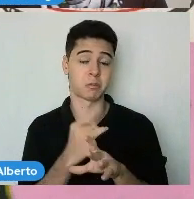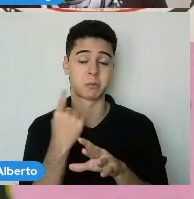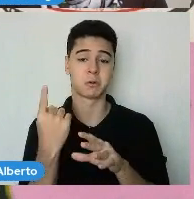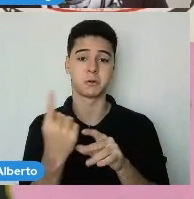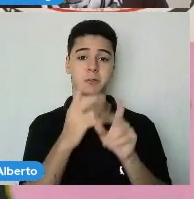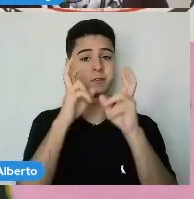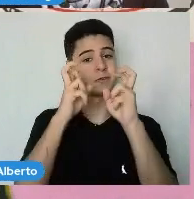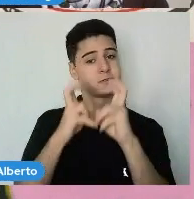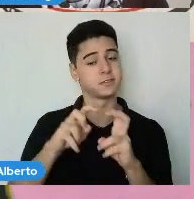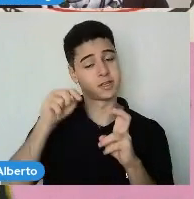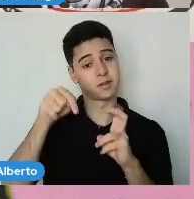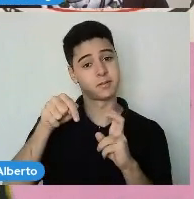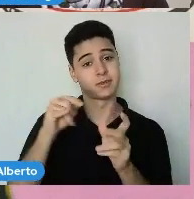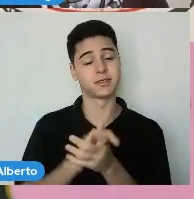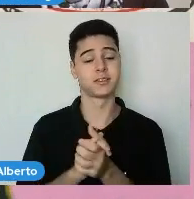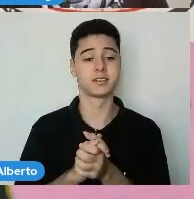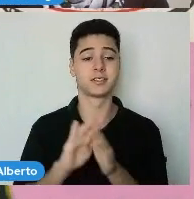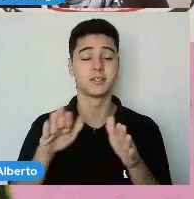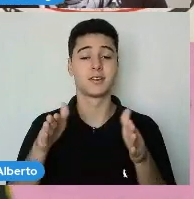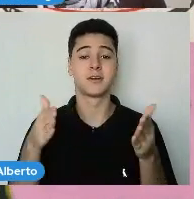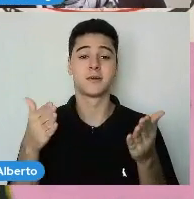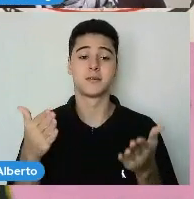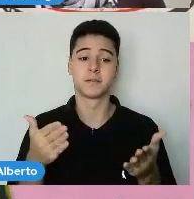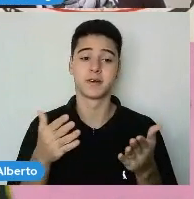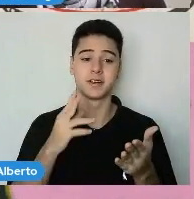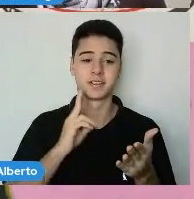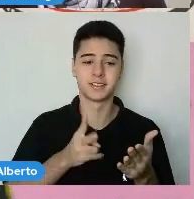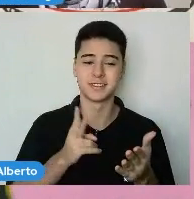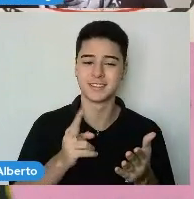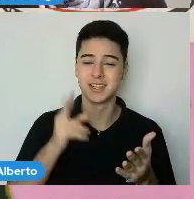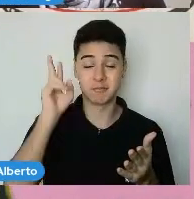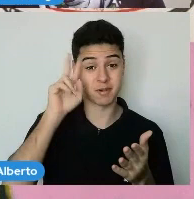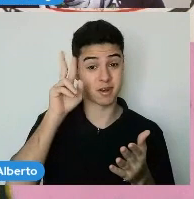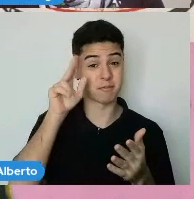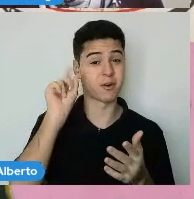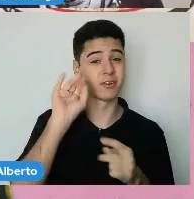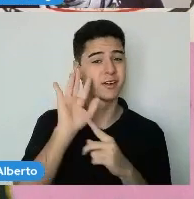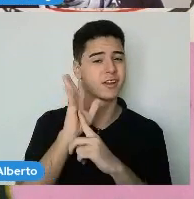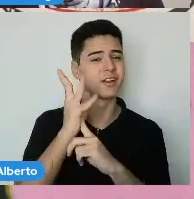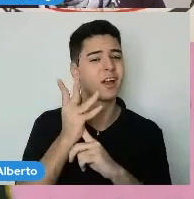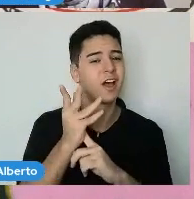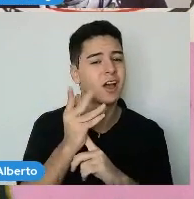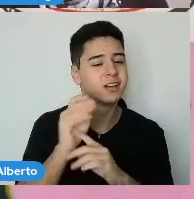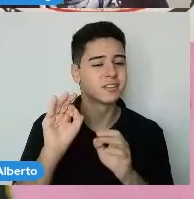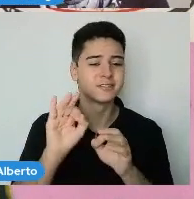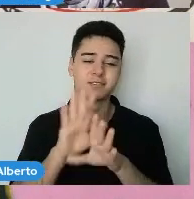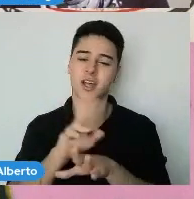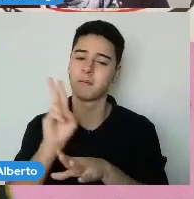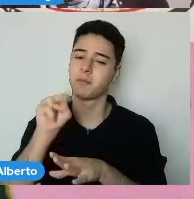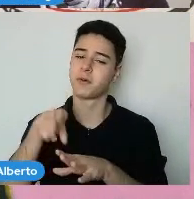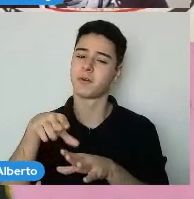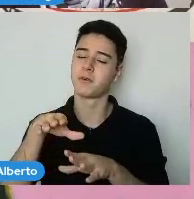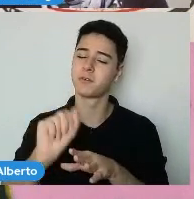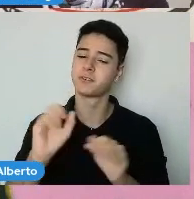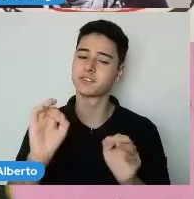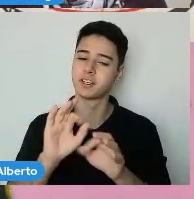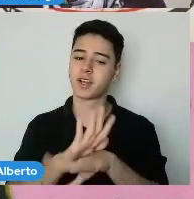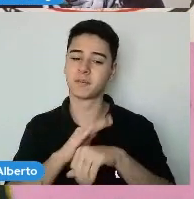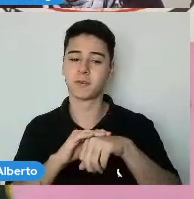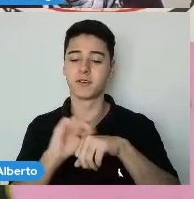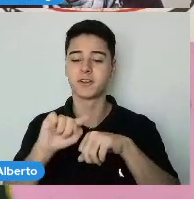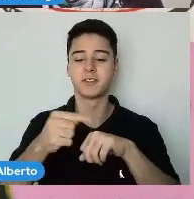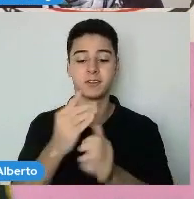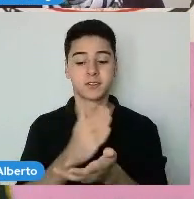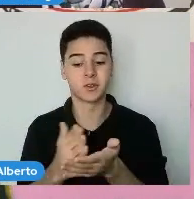conteúdos aqui, mas sempre lembrando que a arte não se encerra, né, gente? A gente acaba essa conversa e daqui a pouco